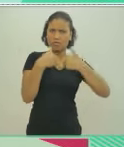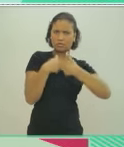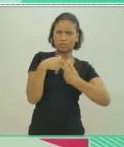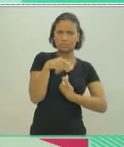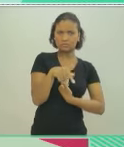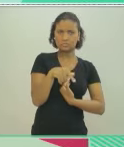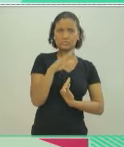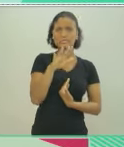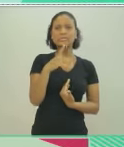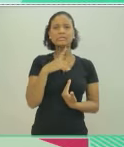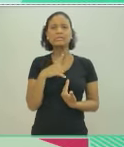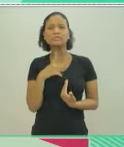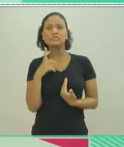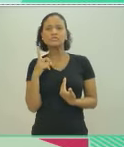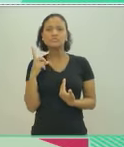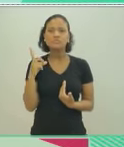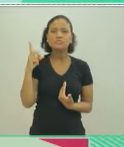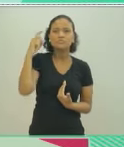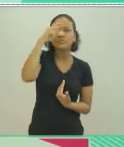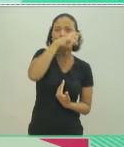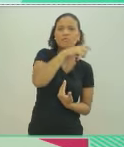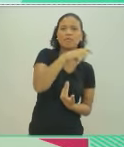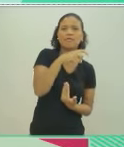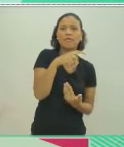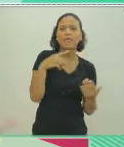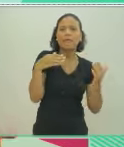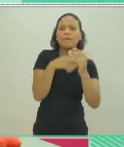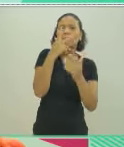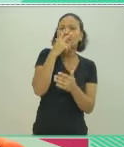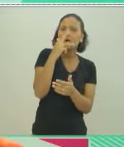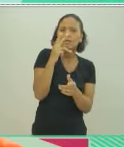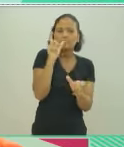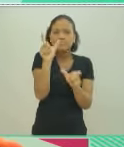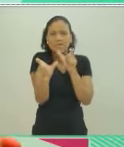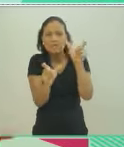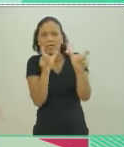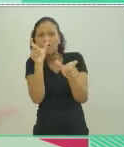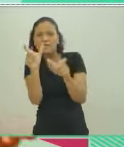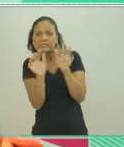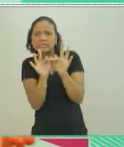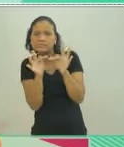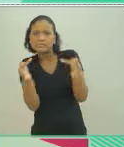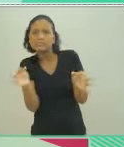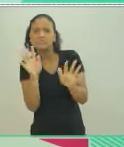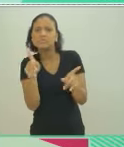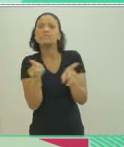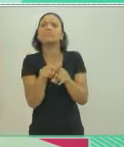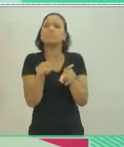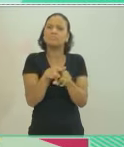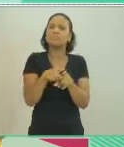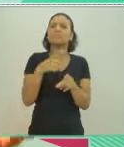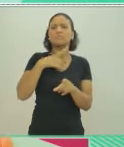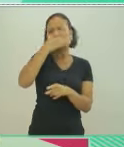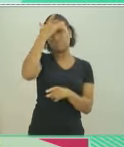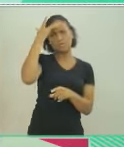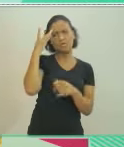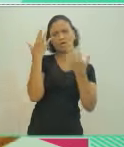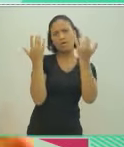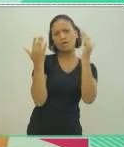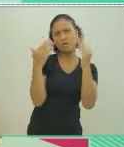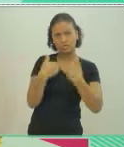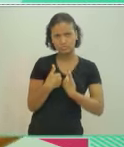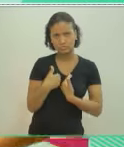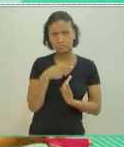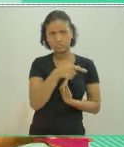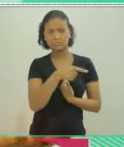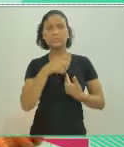autismo, têm dificuldade até para falar palavras simples, mas também tem pessoas que têm autismo que têm nível superior e que já têm faculdade, com